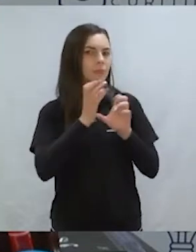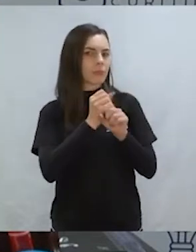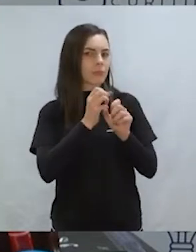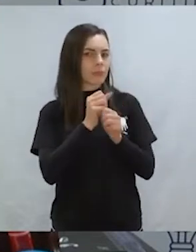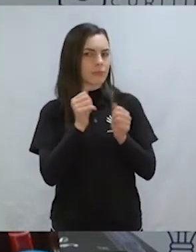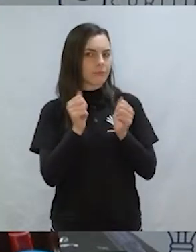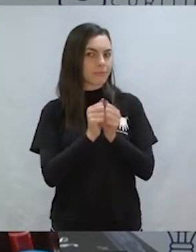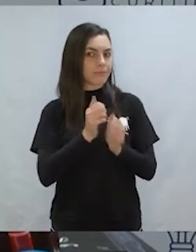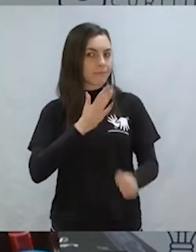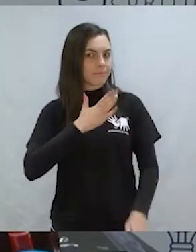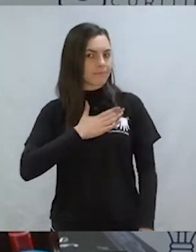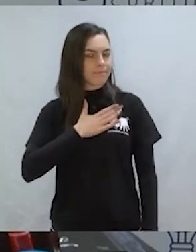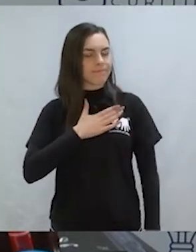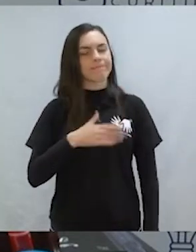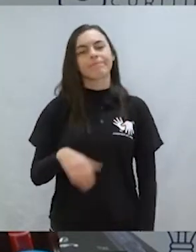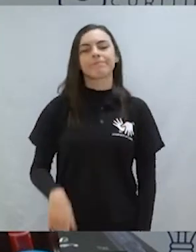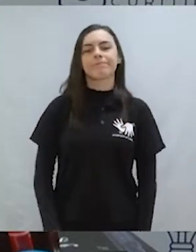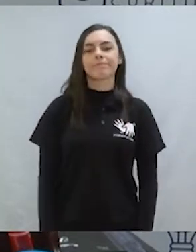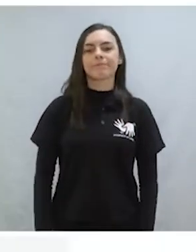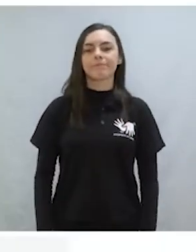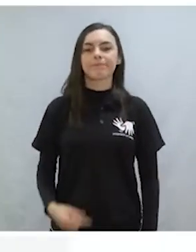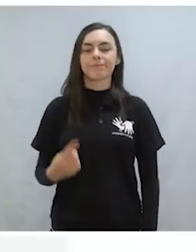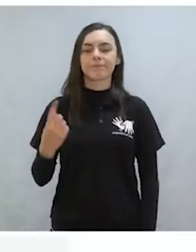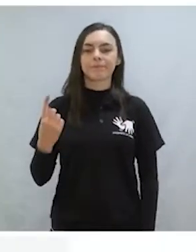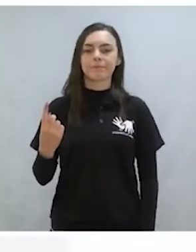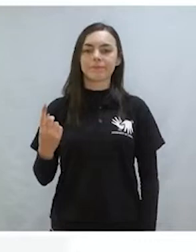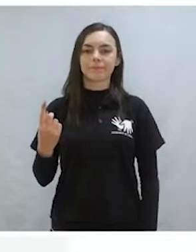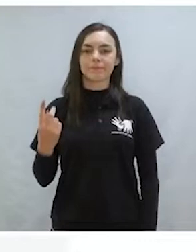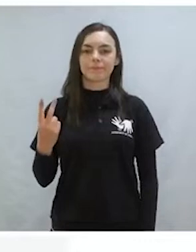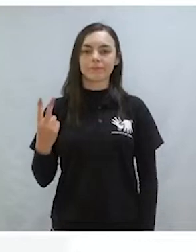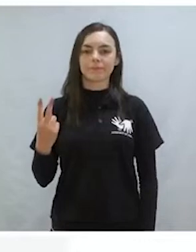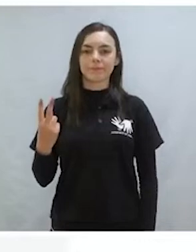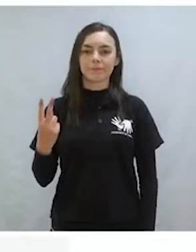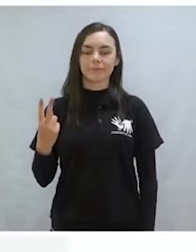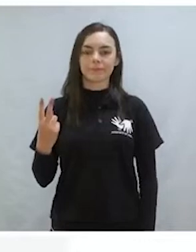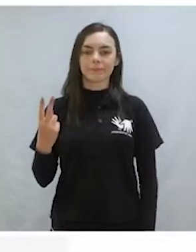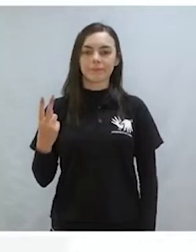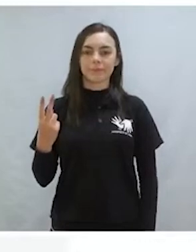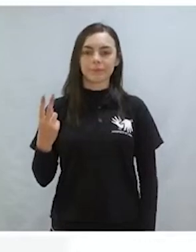na tela e conte junto comigo. Uma,